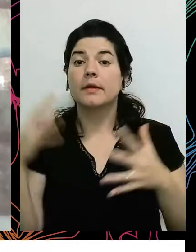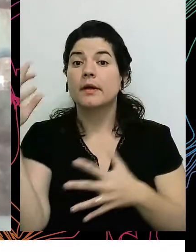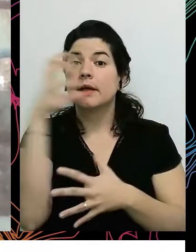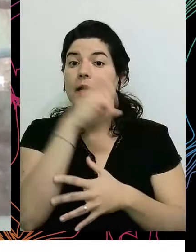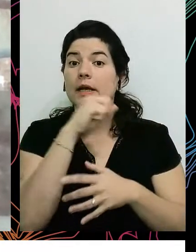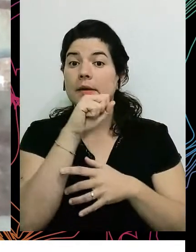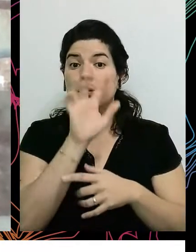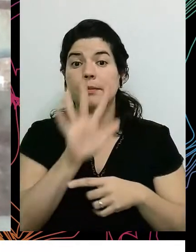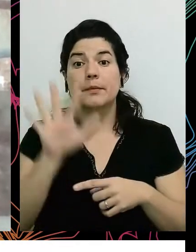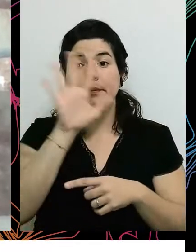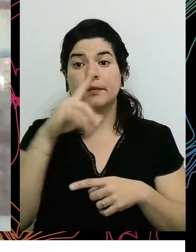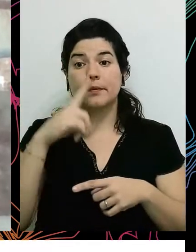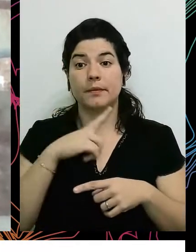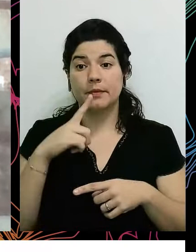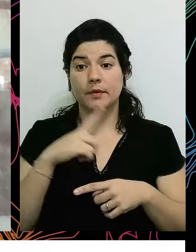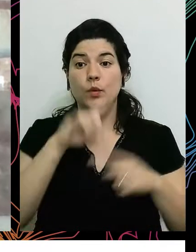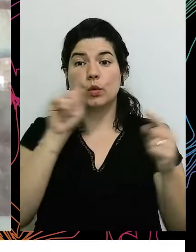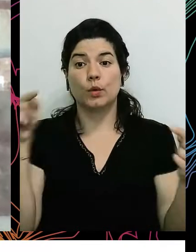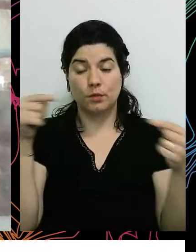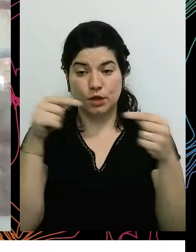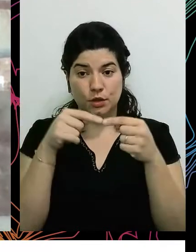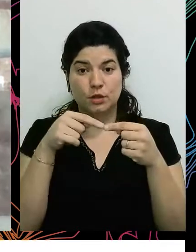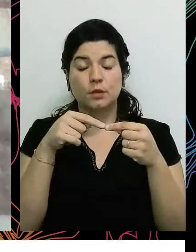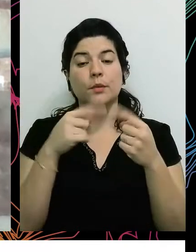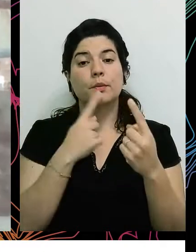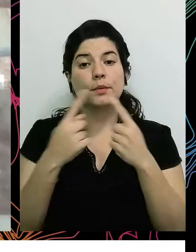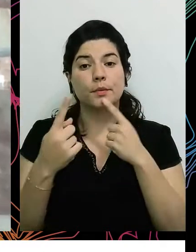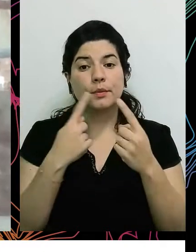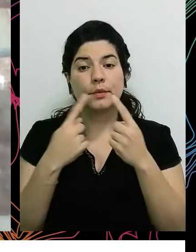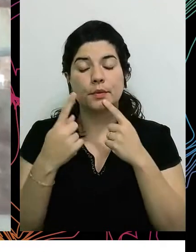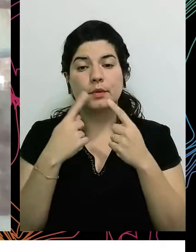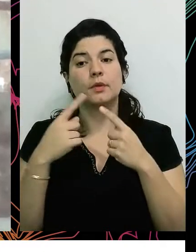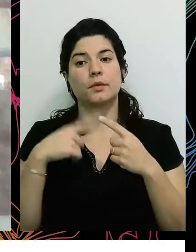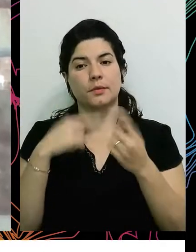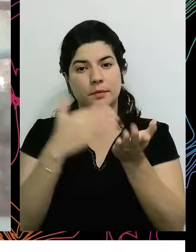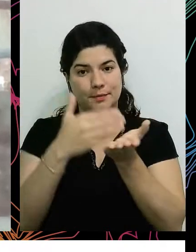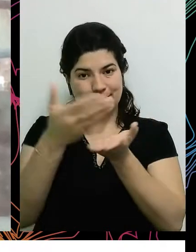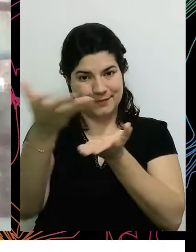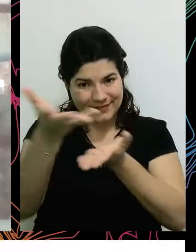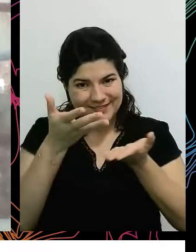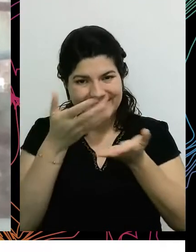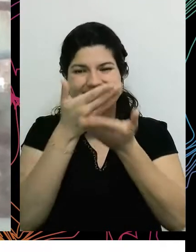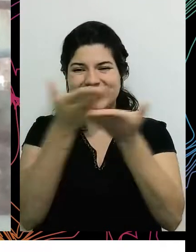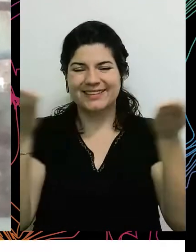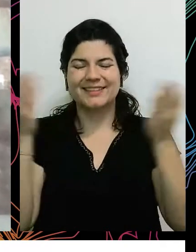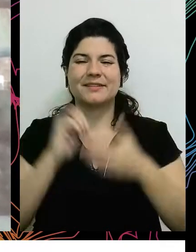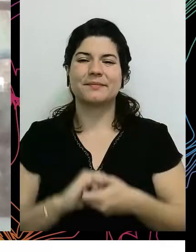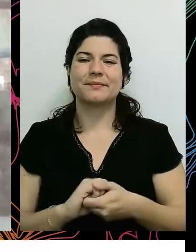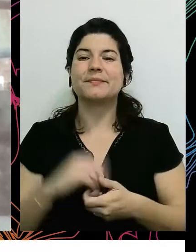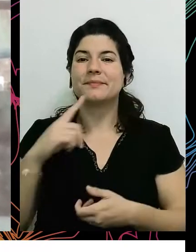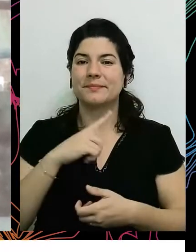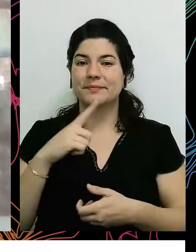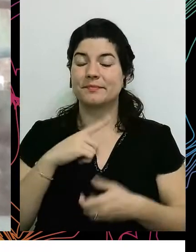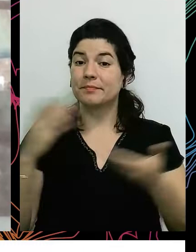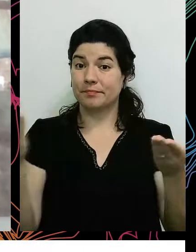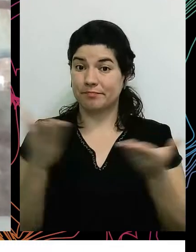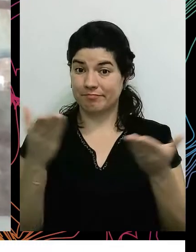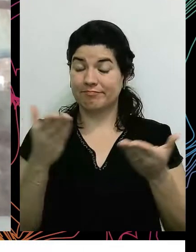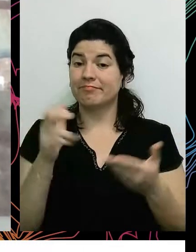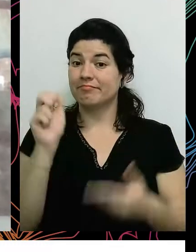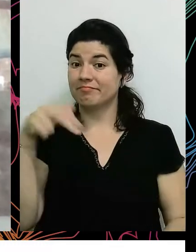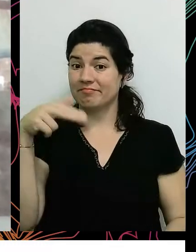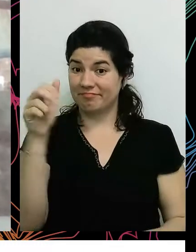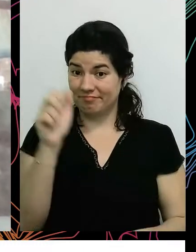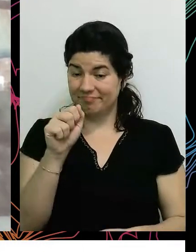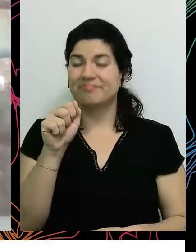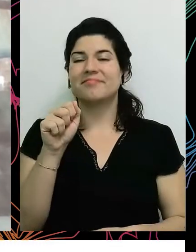painel, sobre nossos objetivos desse diálogo. E aí eu já passo a palavra para vocês. Então, nós temos aqui conosco hoje a Ana Serrano.